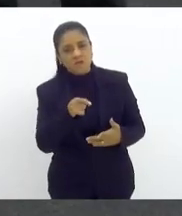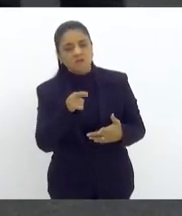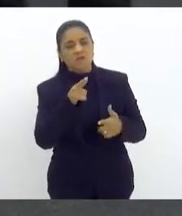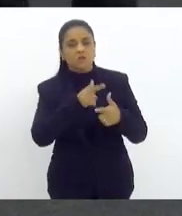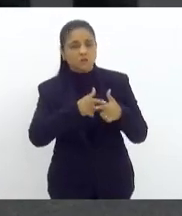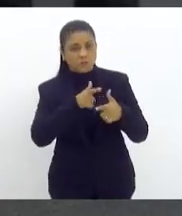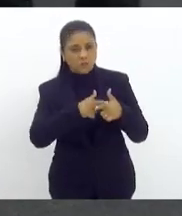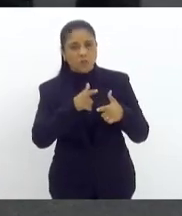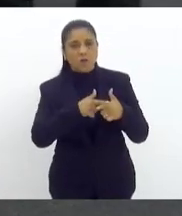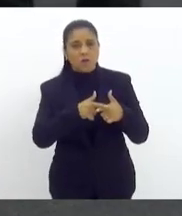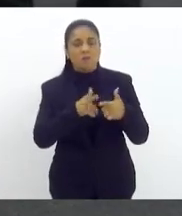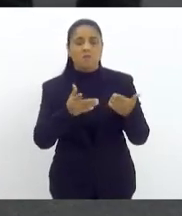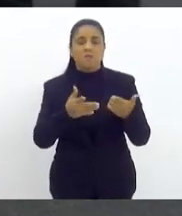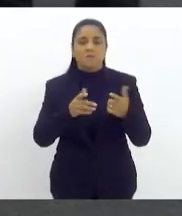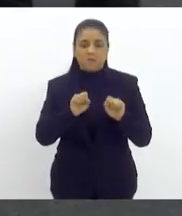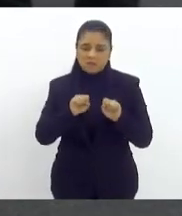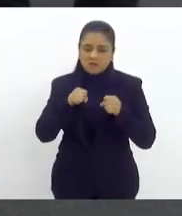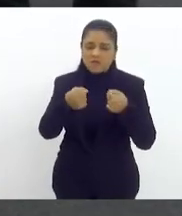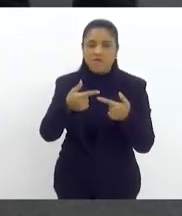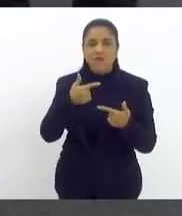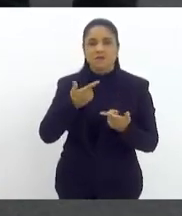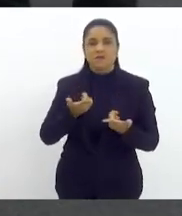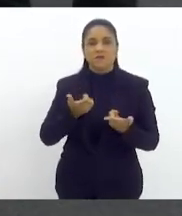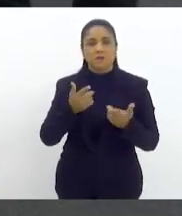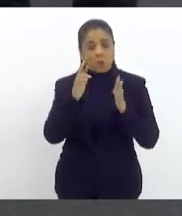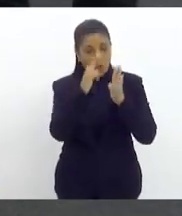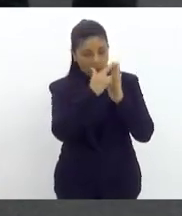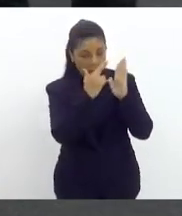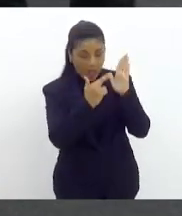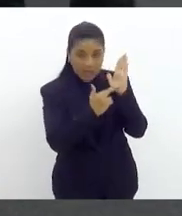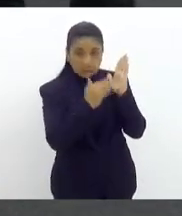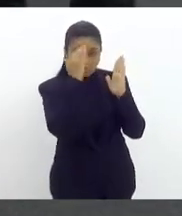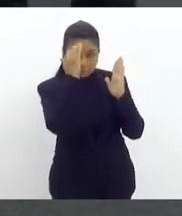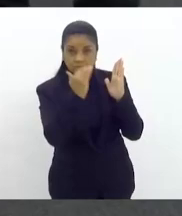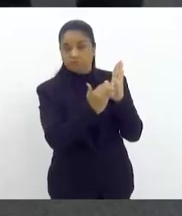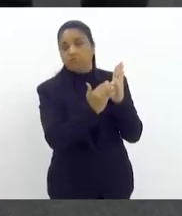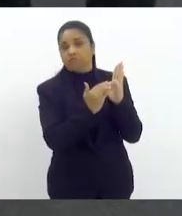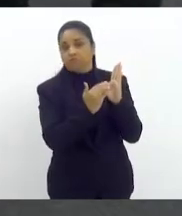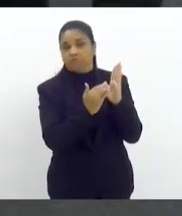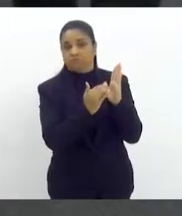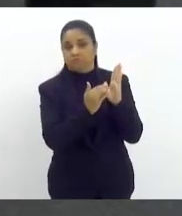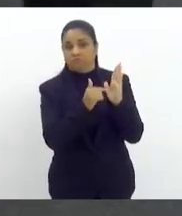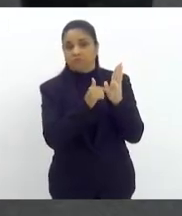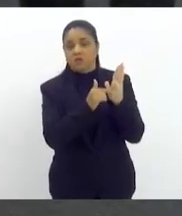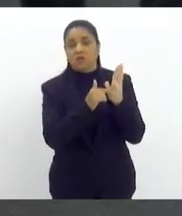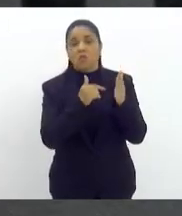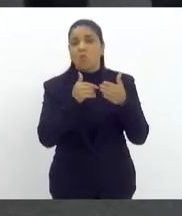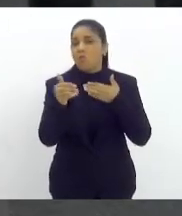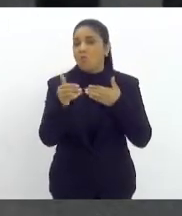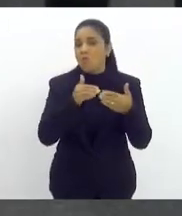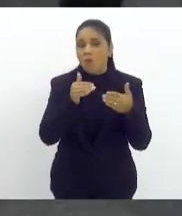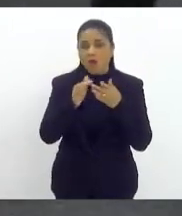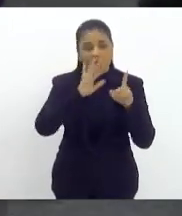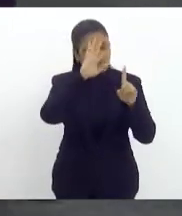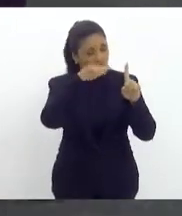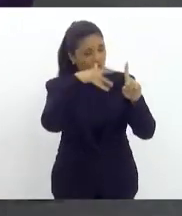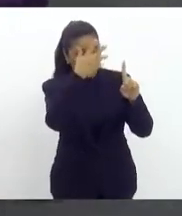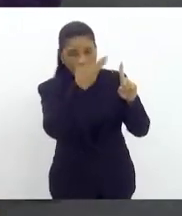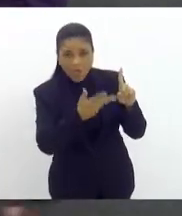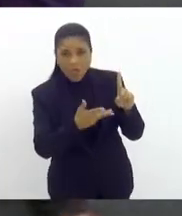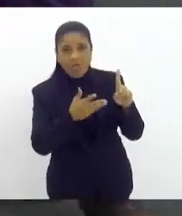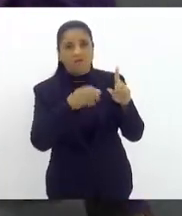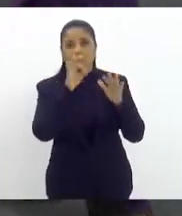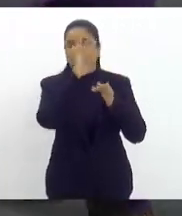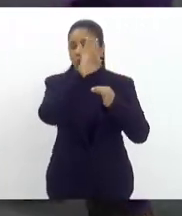publicize. Porque, até então, pelo regimento, está resguardado que qualquer sessão, seja solene ou